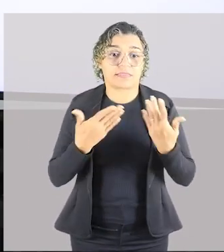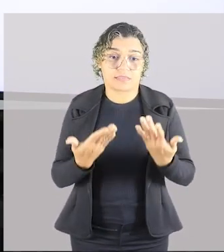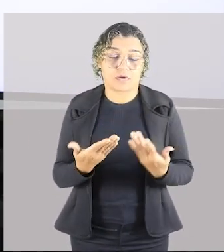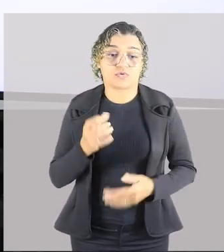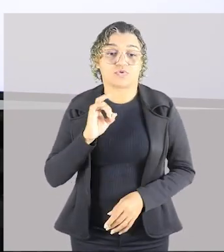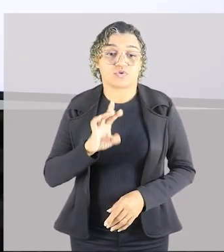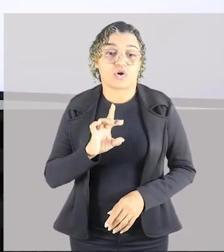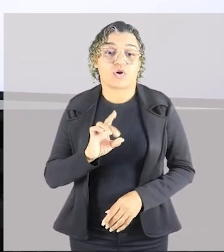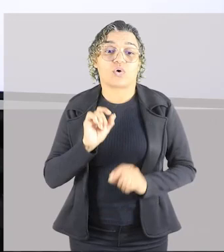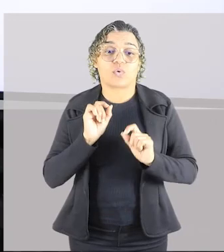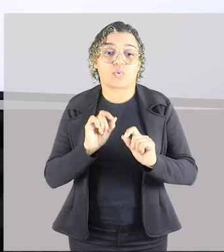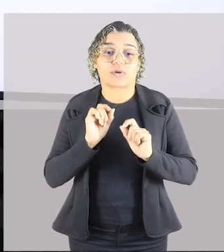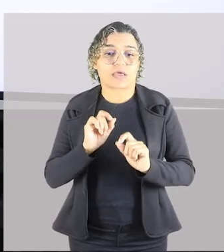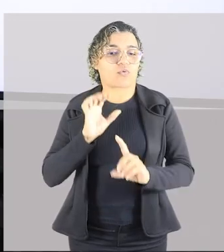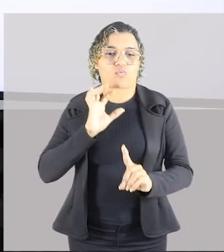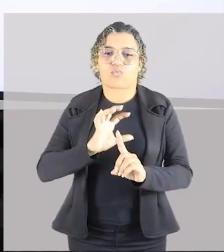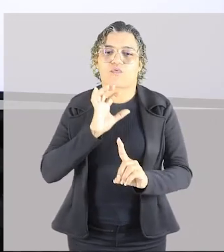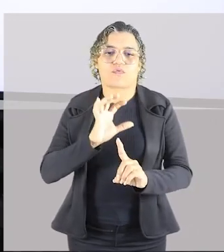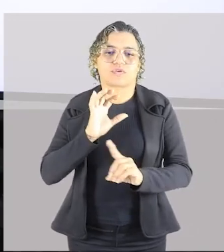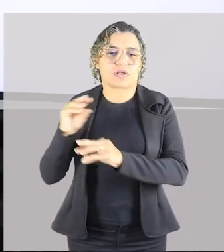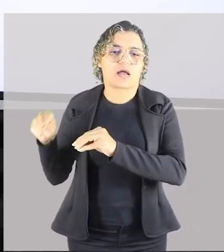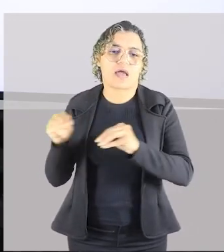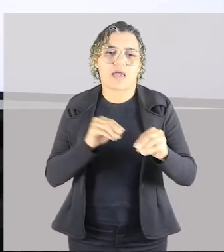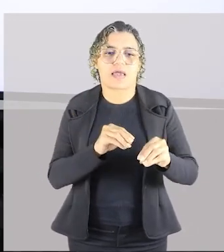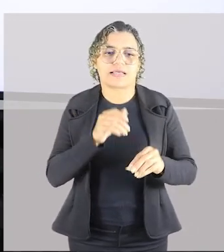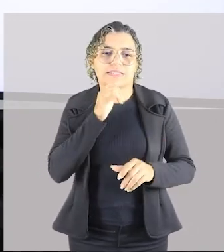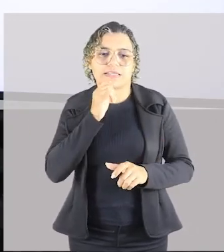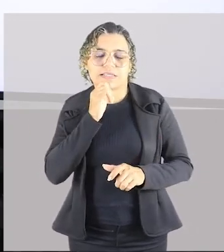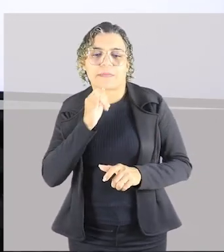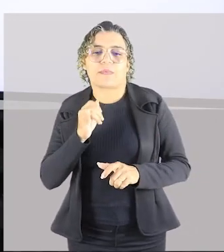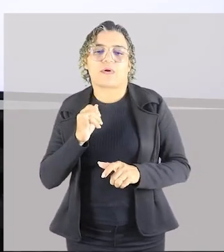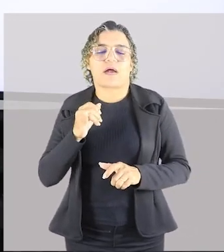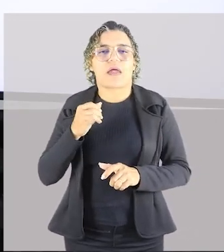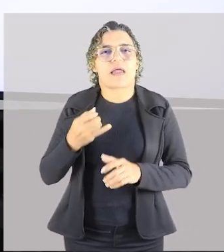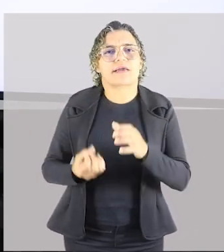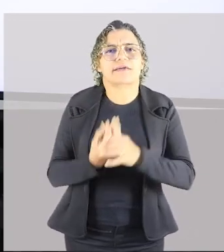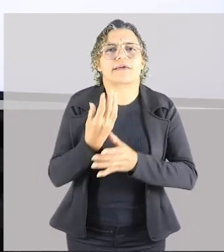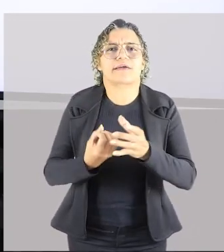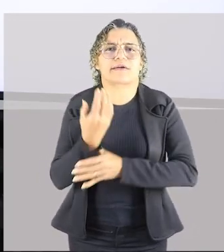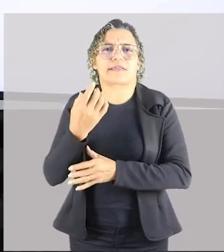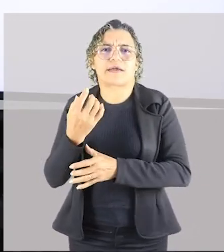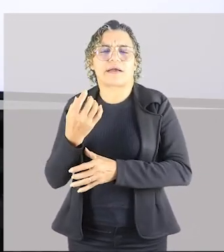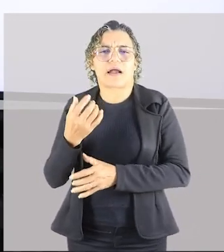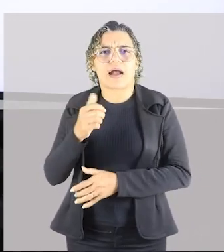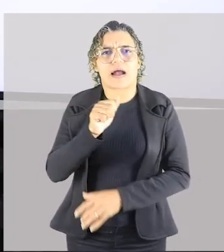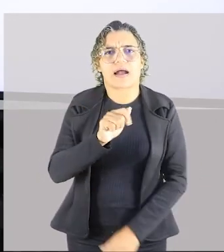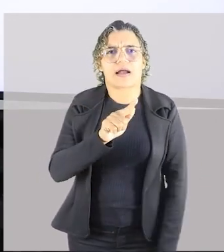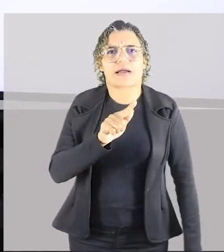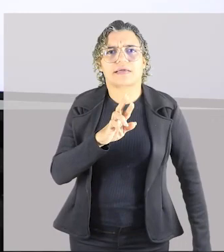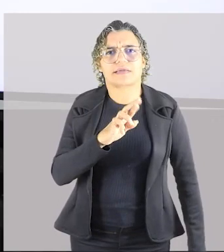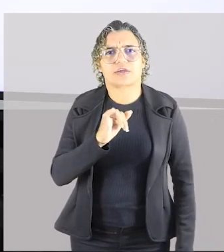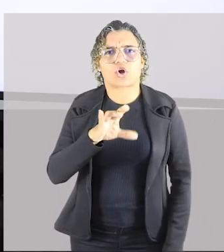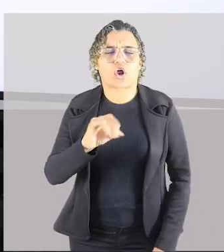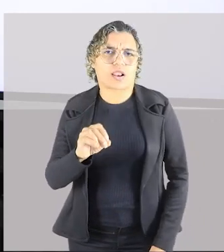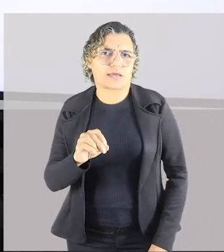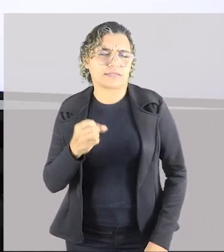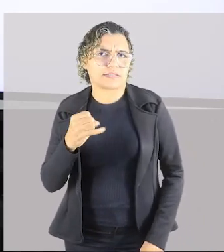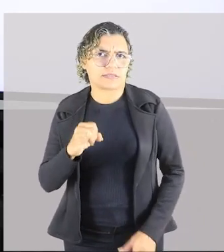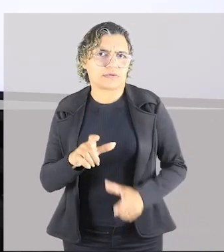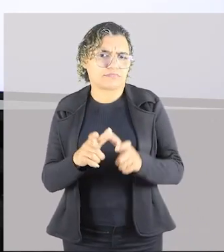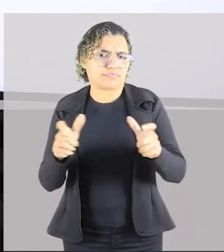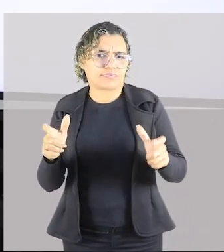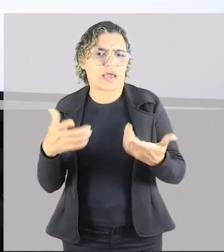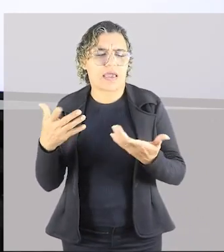nos sobra, gente, o que não influenciou no êxodo rural é o aumento da produção agrícola. Se tu tem aumento da produção agrícola, teoricamente tu tem mais alimentos, tu teria